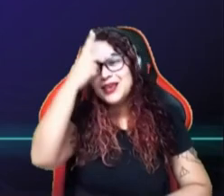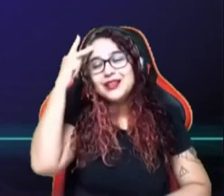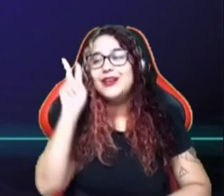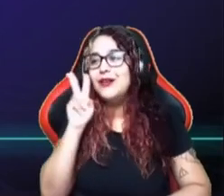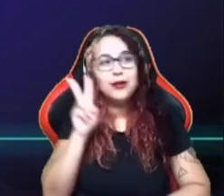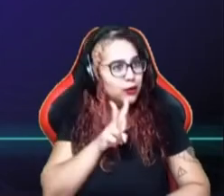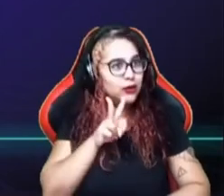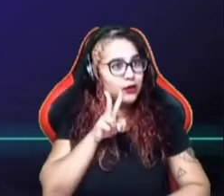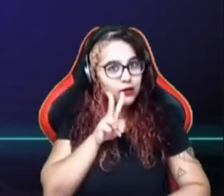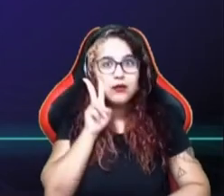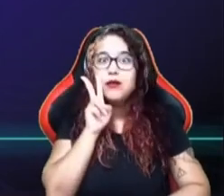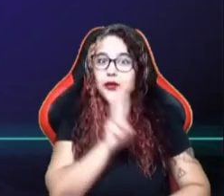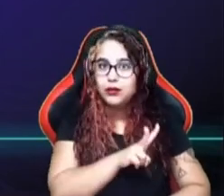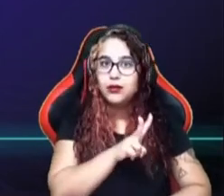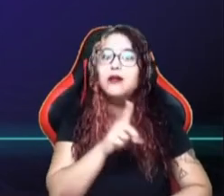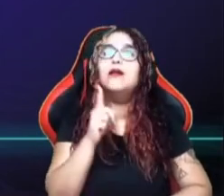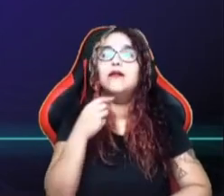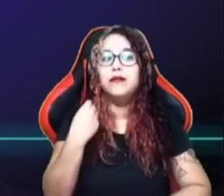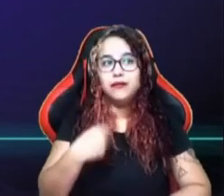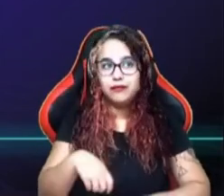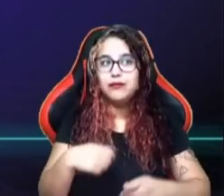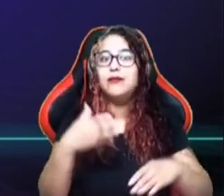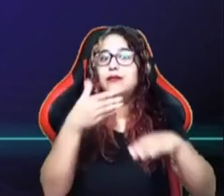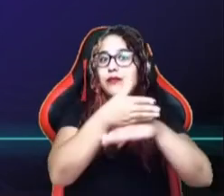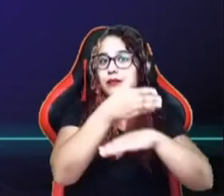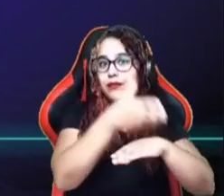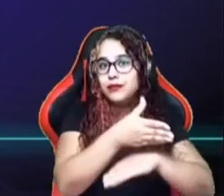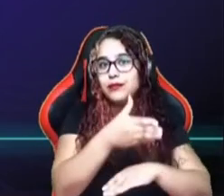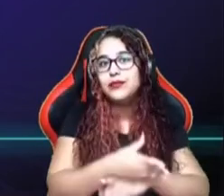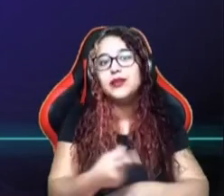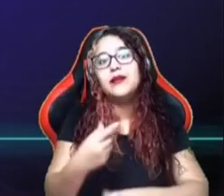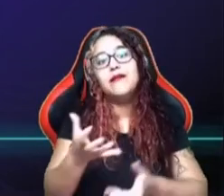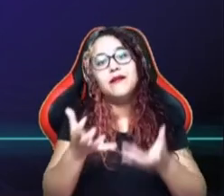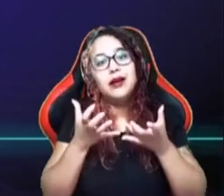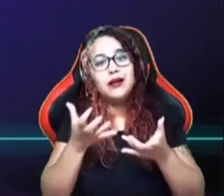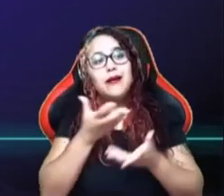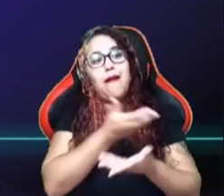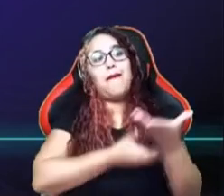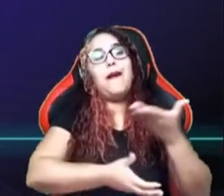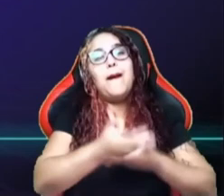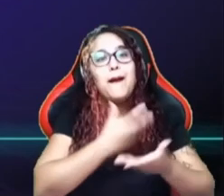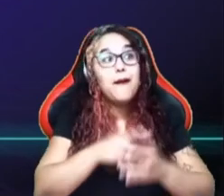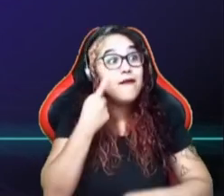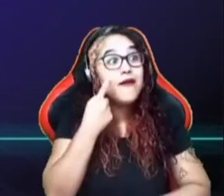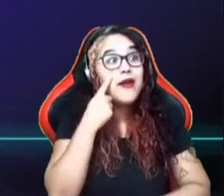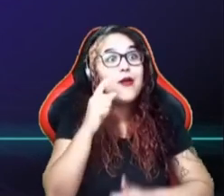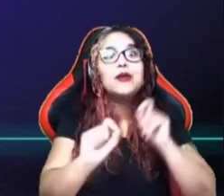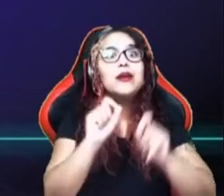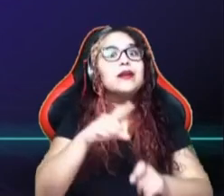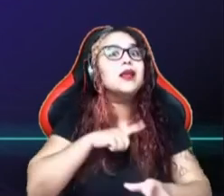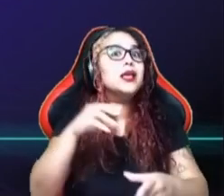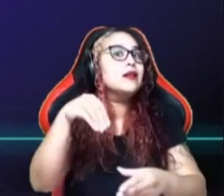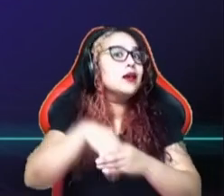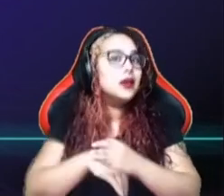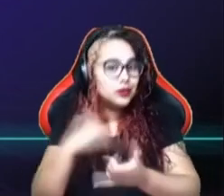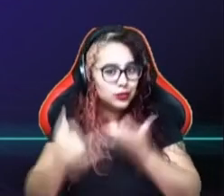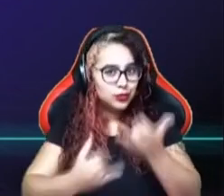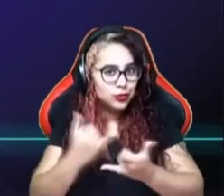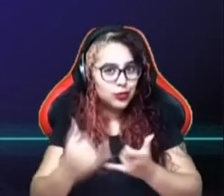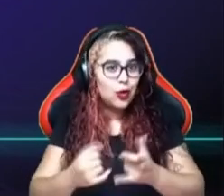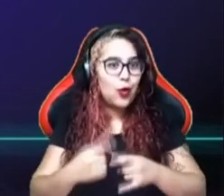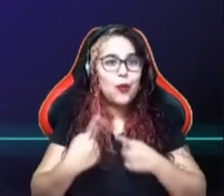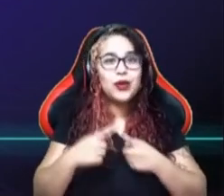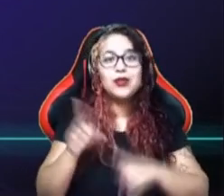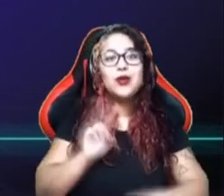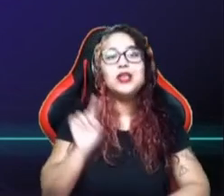vai interagir, ele vai procurar, ele vai buscar, ver o que tem dentro do jogo que ele pode fazer, porque não é só